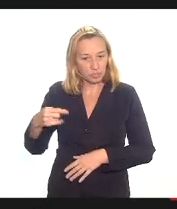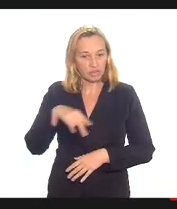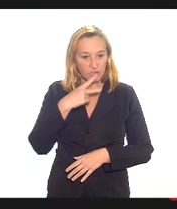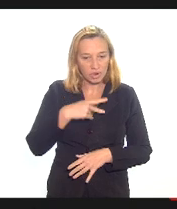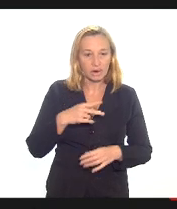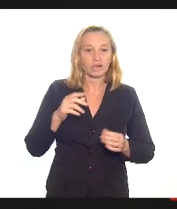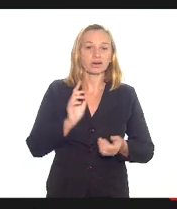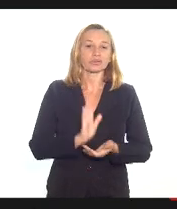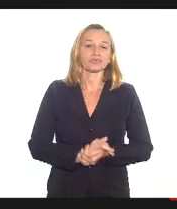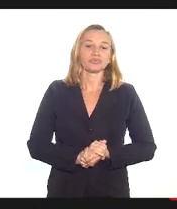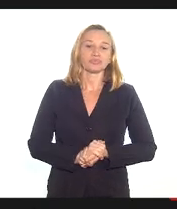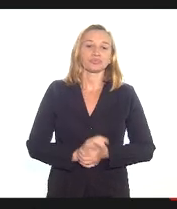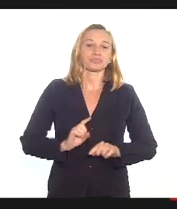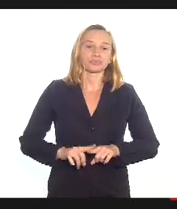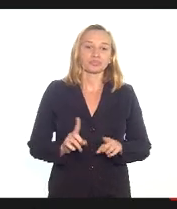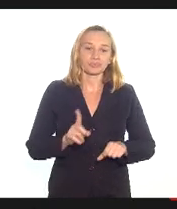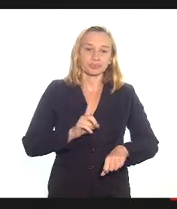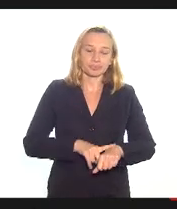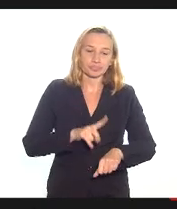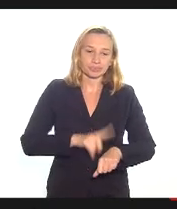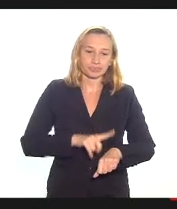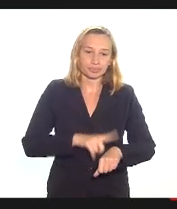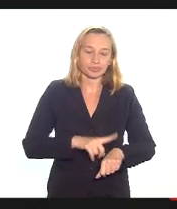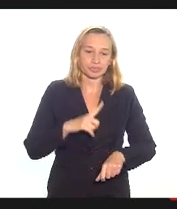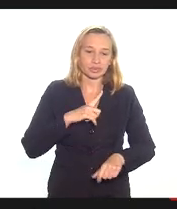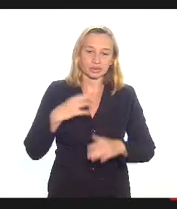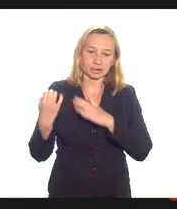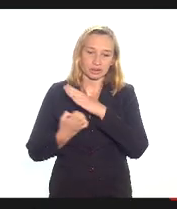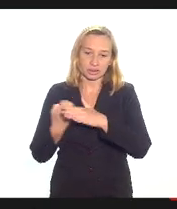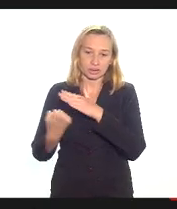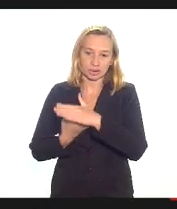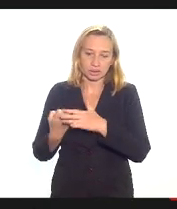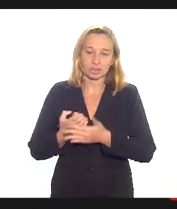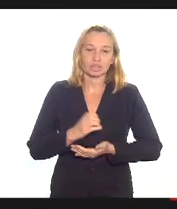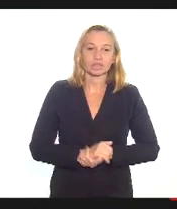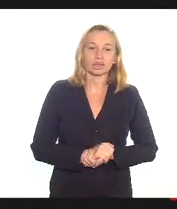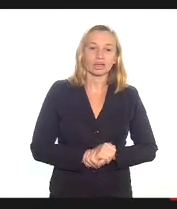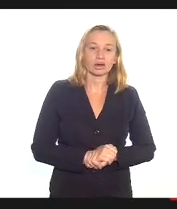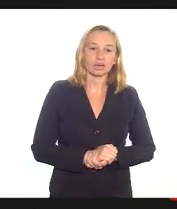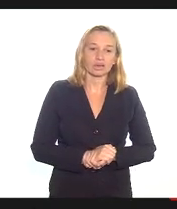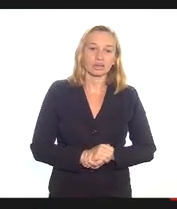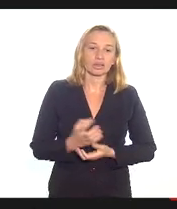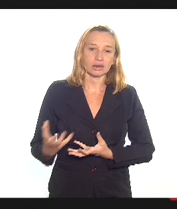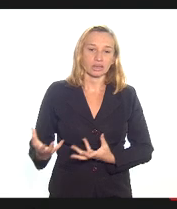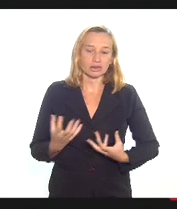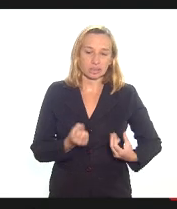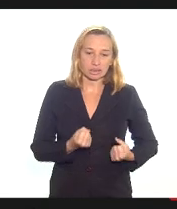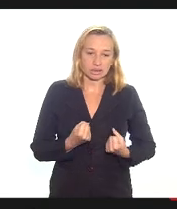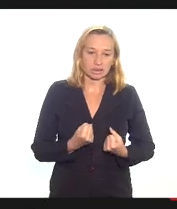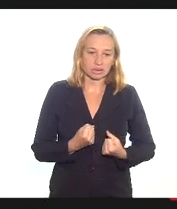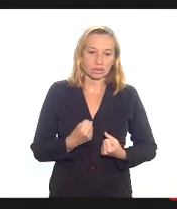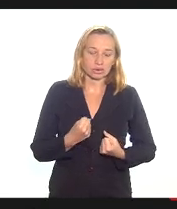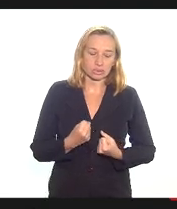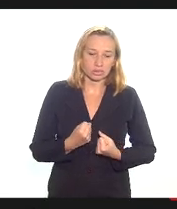nesse momento nós estamos com empresas, por exemplo, adquirindo concessões,